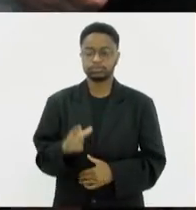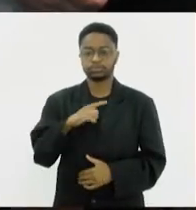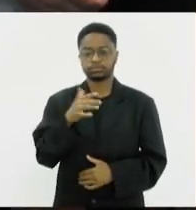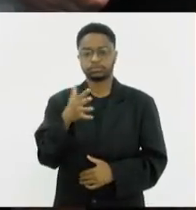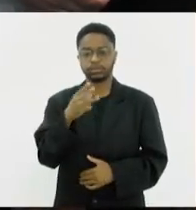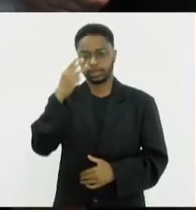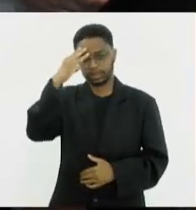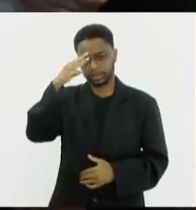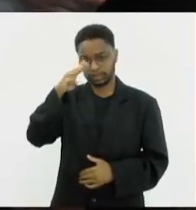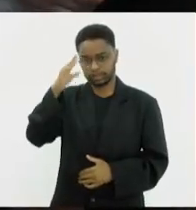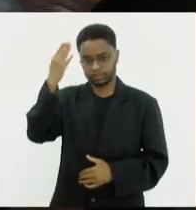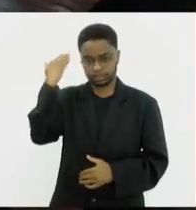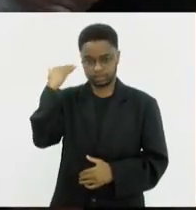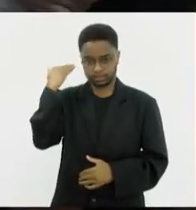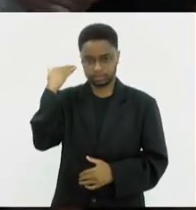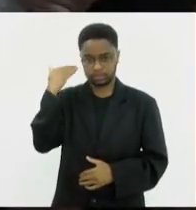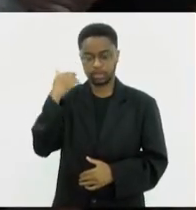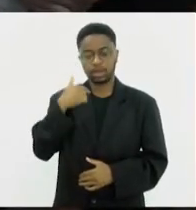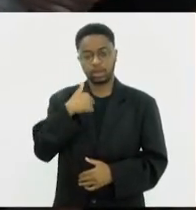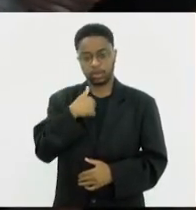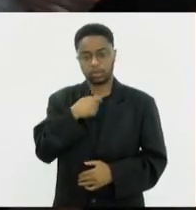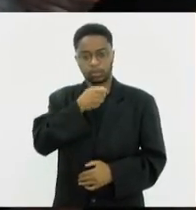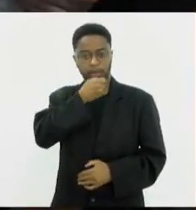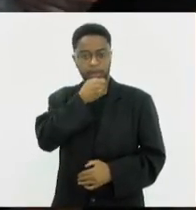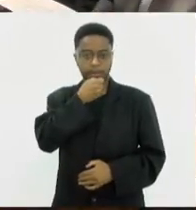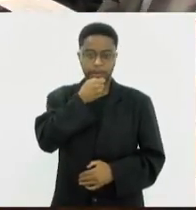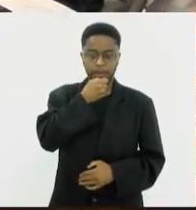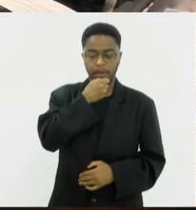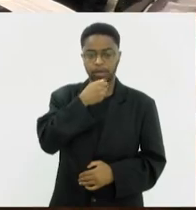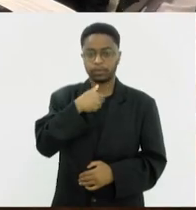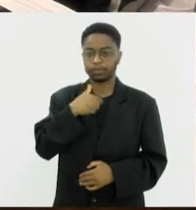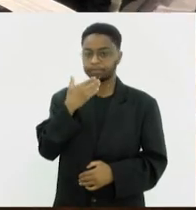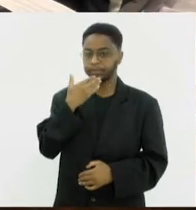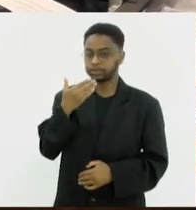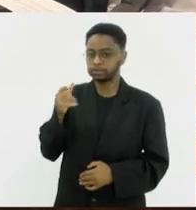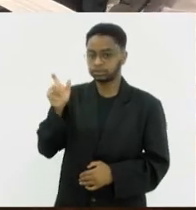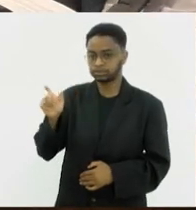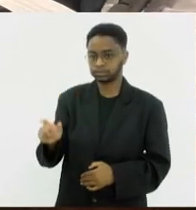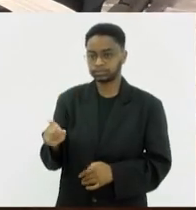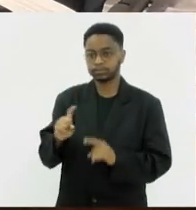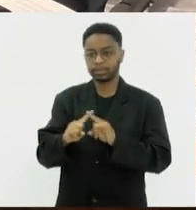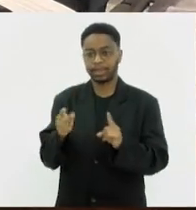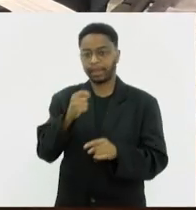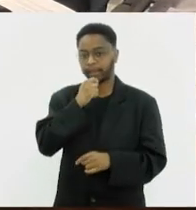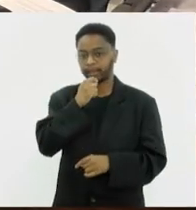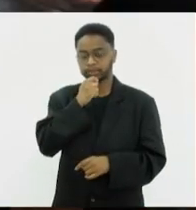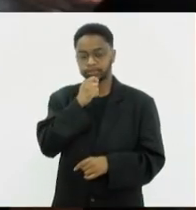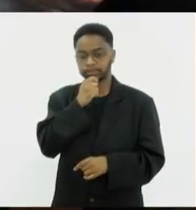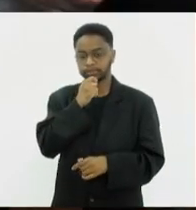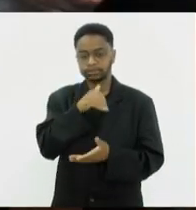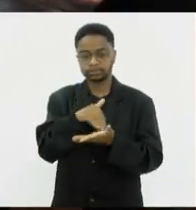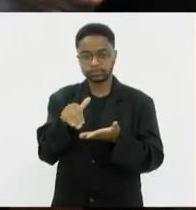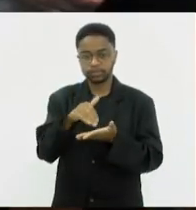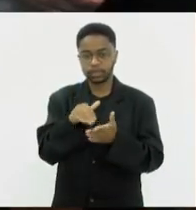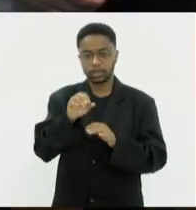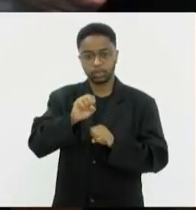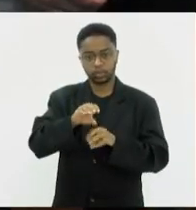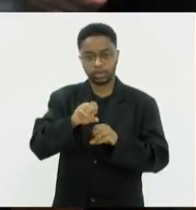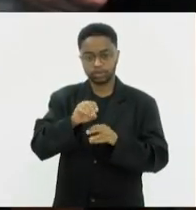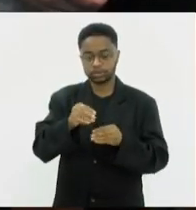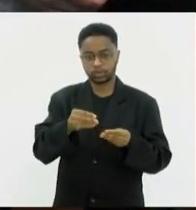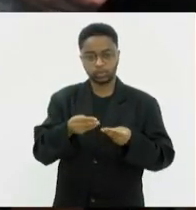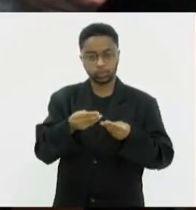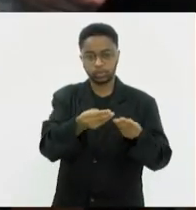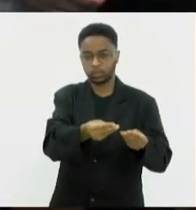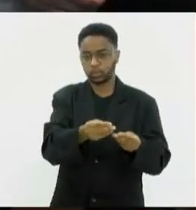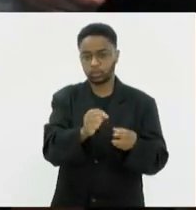3 semanas atrás, eu fiz desse mesmo microfone um apelo, porque não tinha chegado o recurso da Secretaria de Educação para